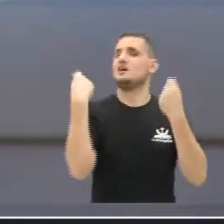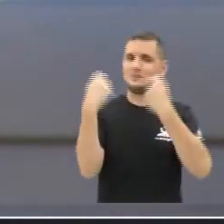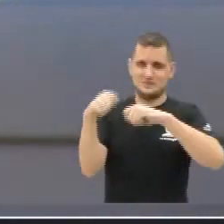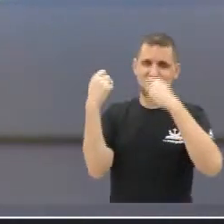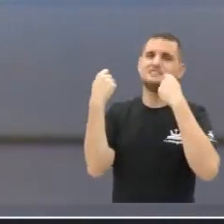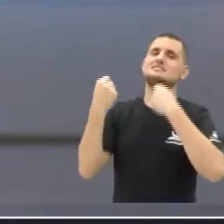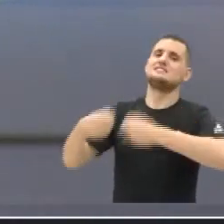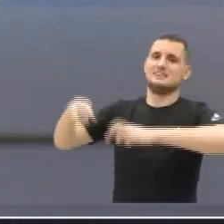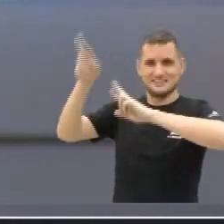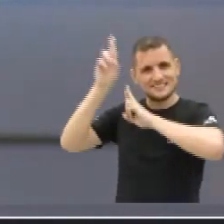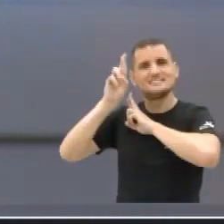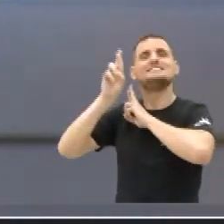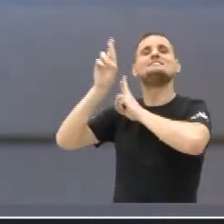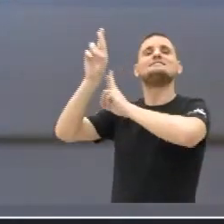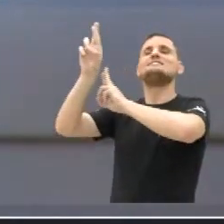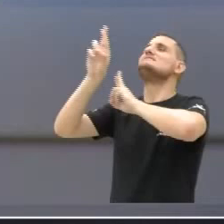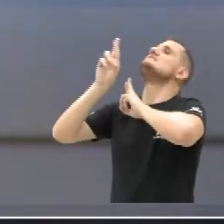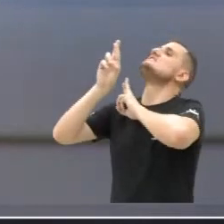esperar.